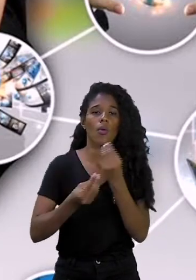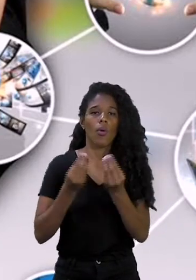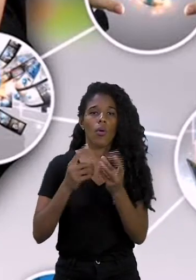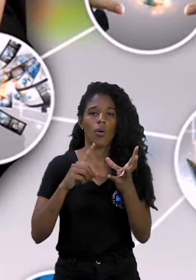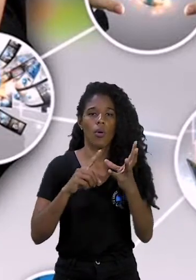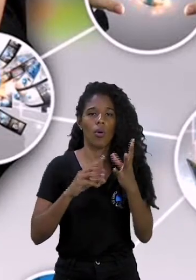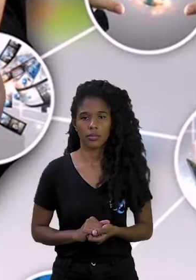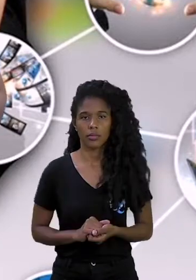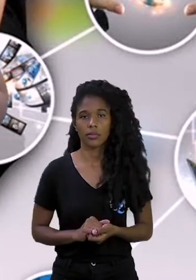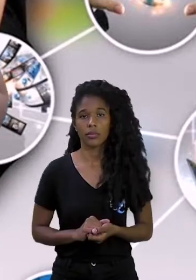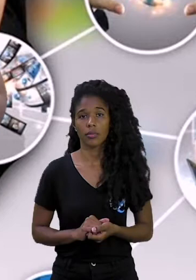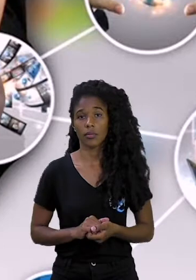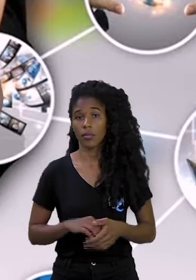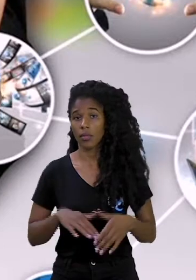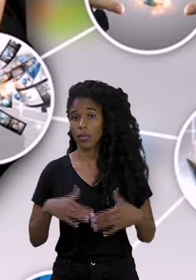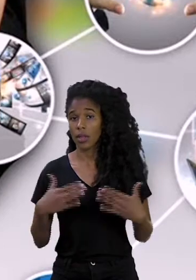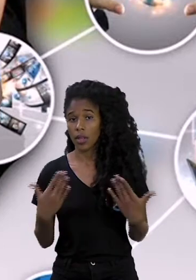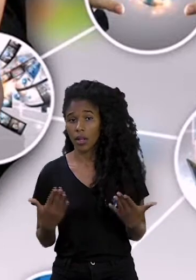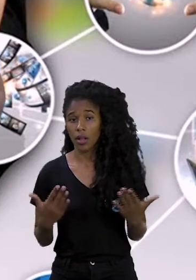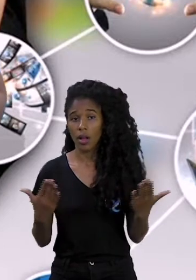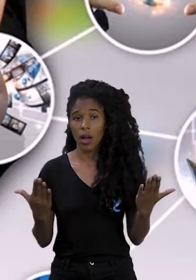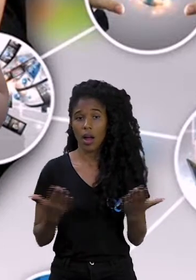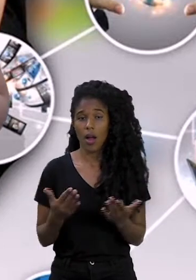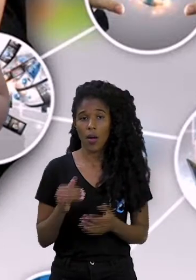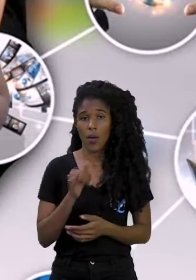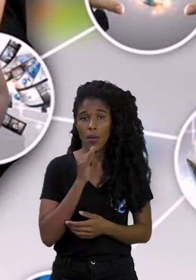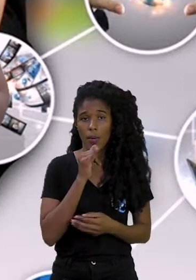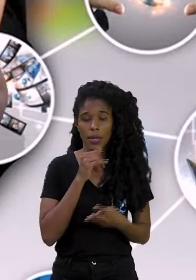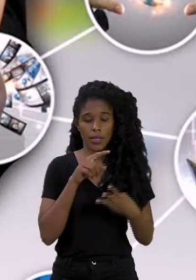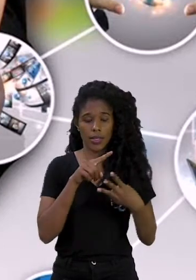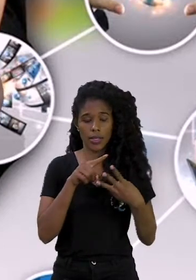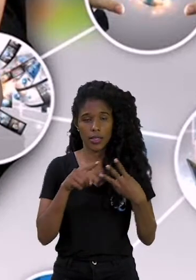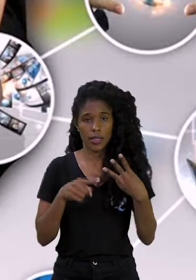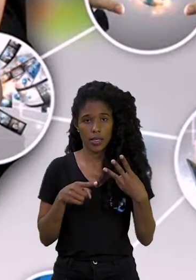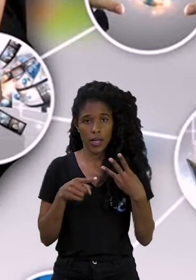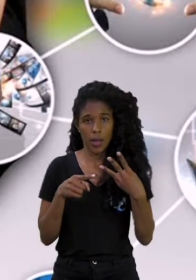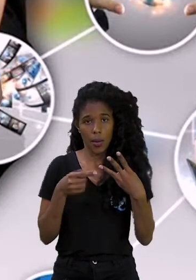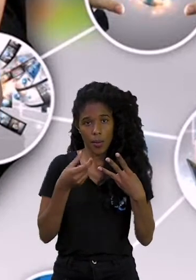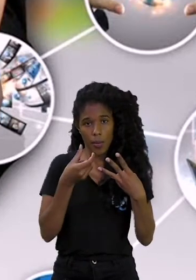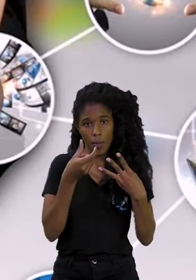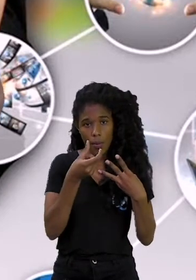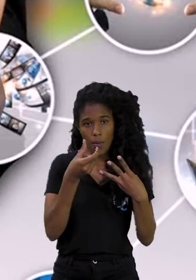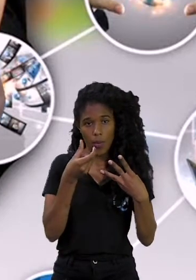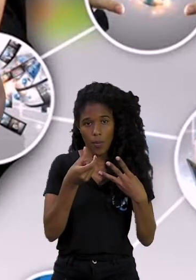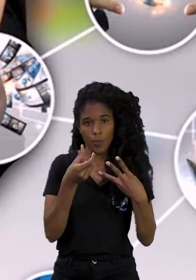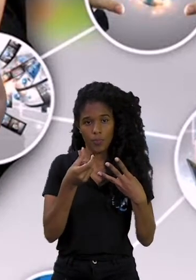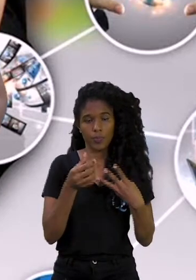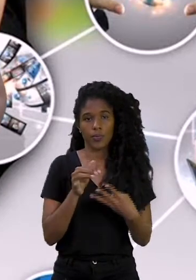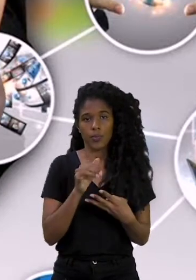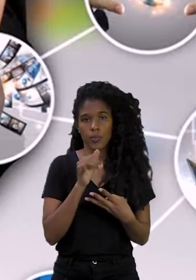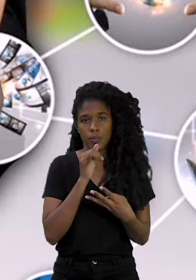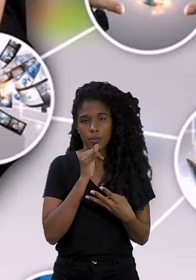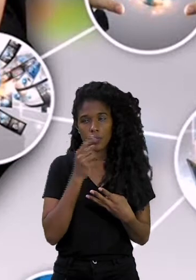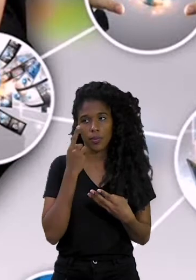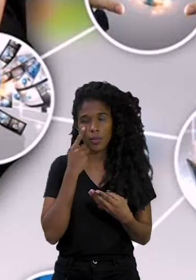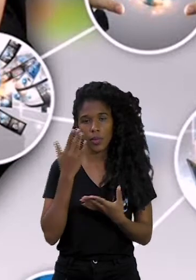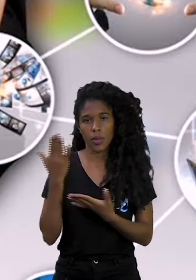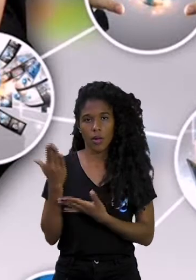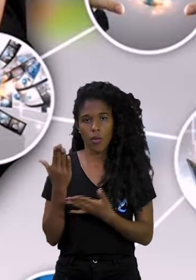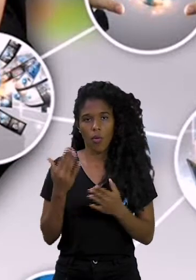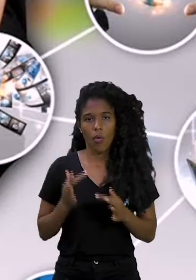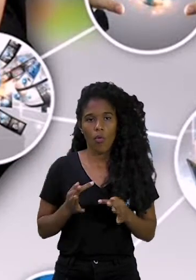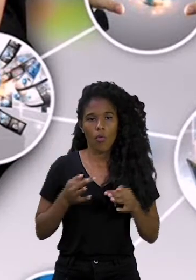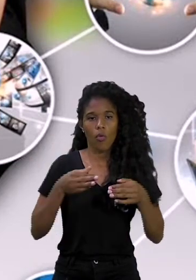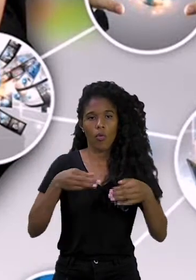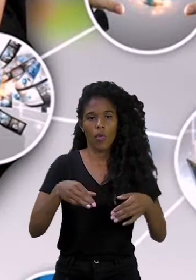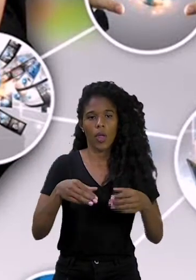Então, vamos lá. Autopeças, por exemplo, termina a primeira palavra auto, né? O prefixo termina com